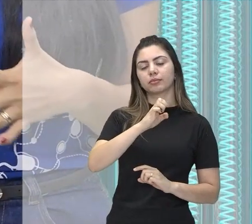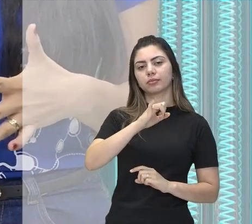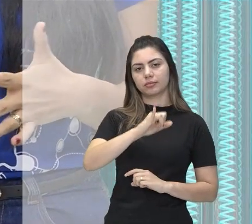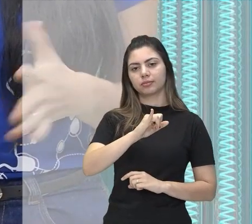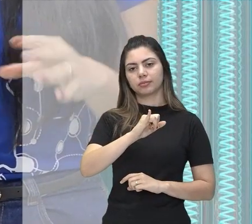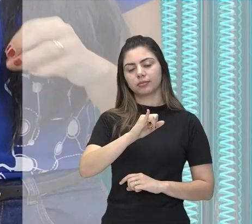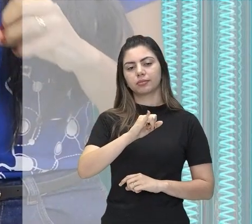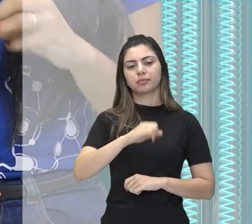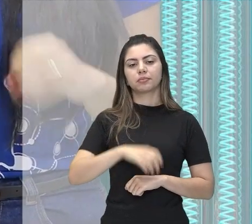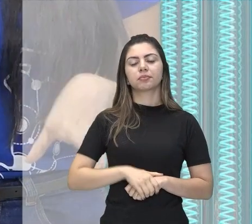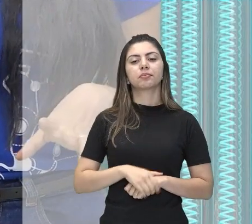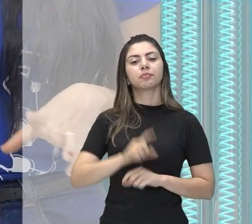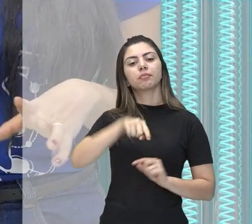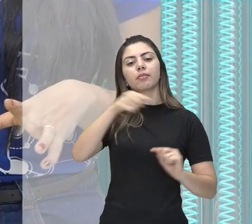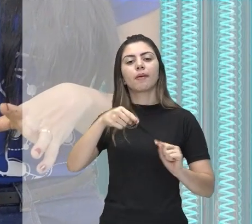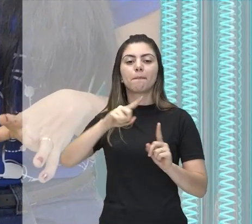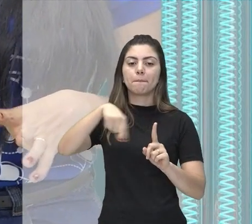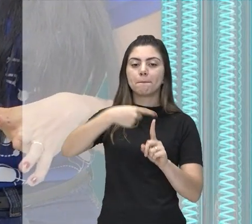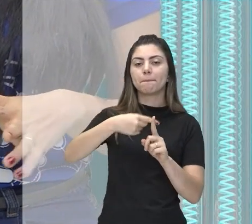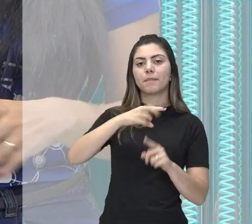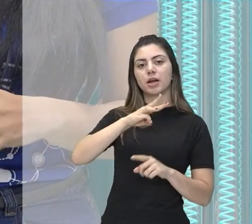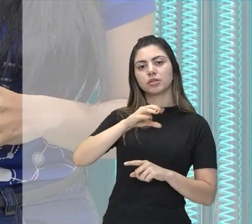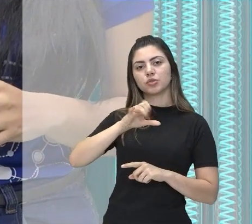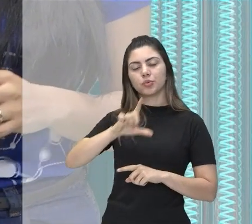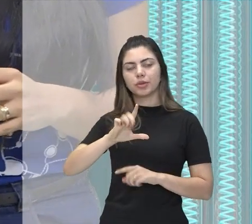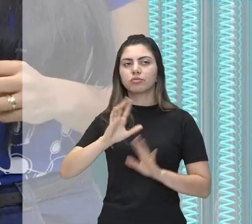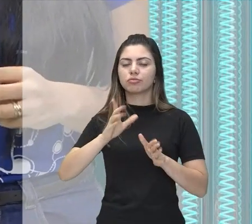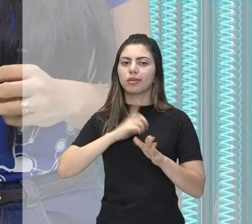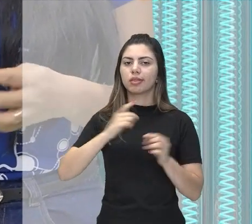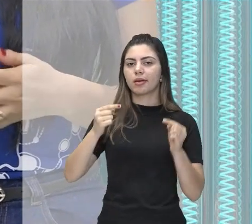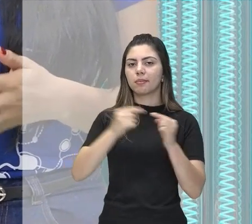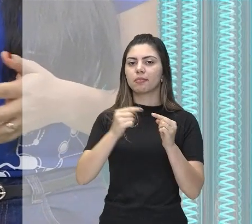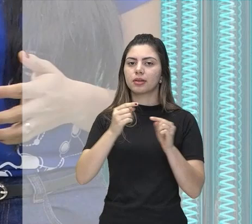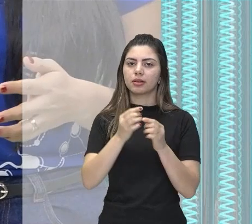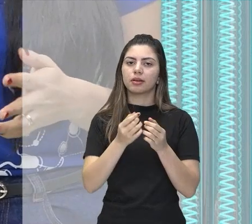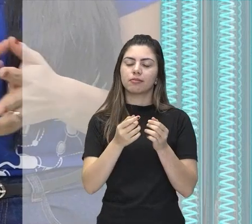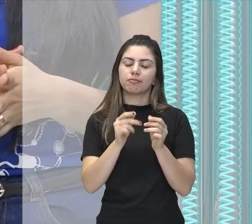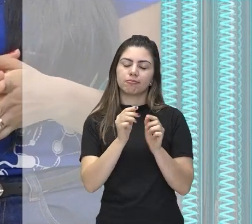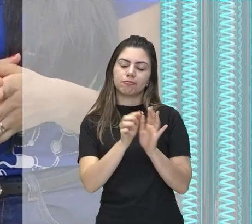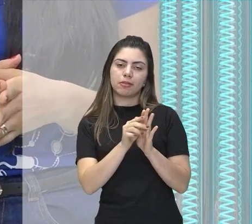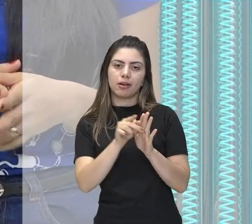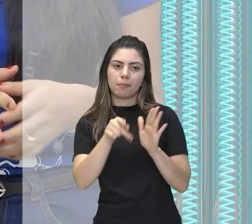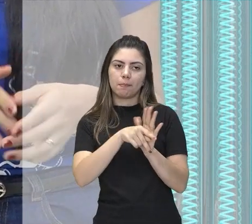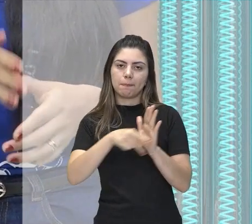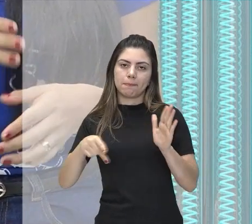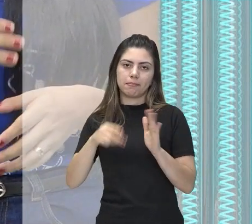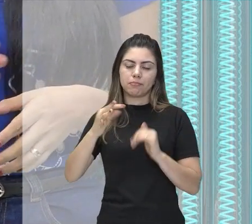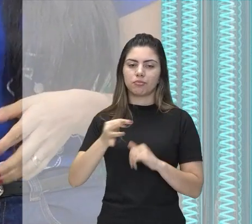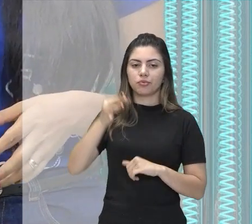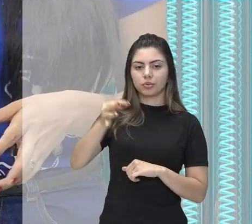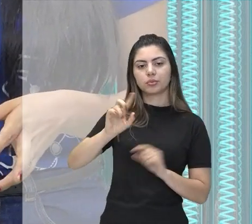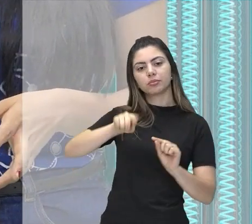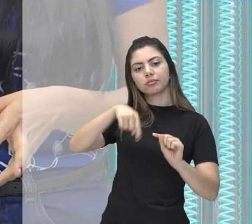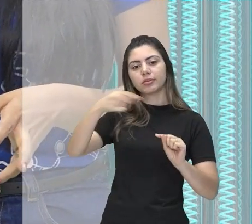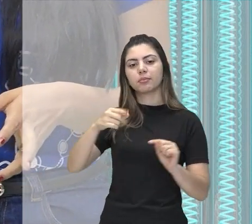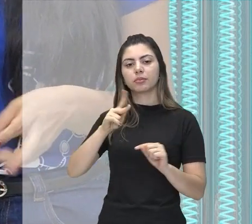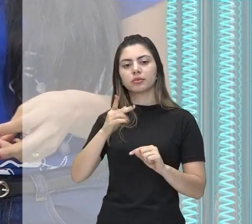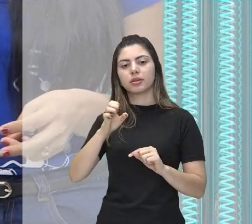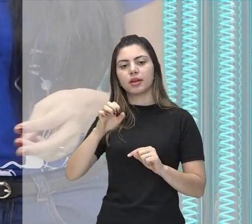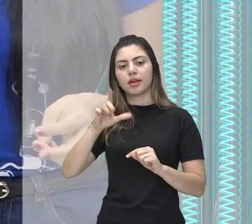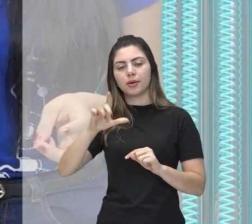tem will, que já faz parte da estrutura no futuro, o verbo principal que é help e todo o resto é